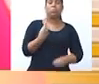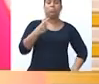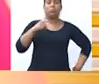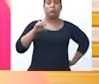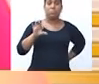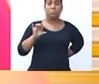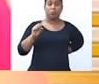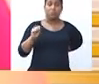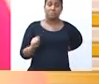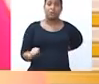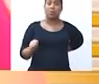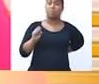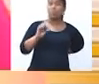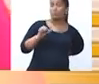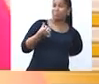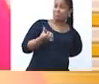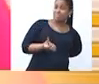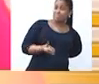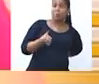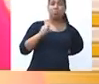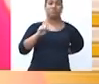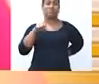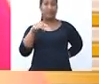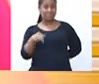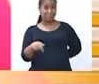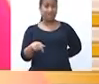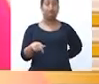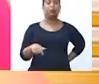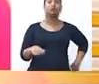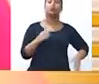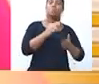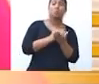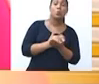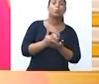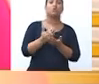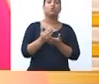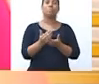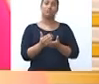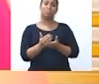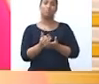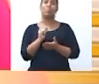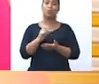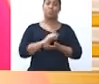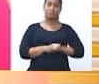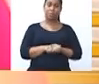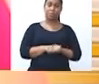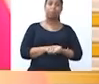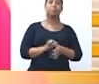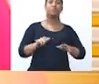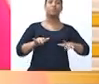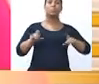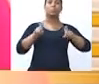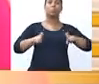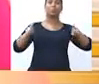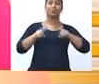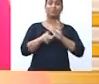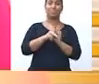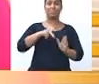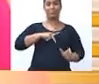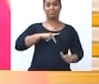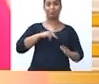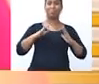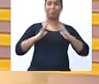80, 86, 87, começou o advento dos computadores pessoais